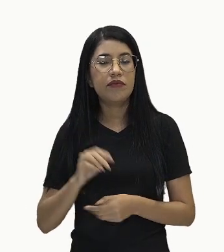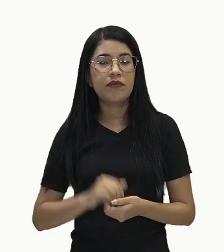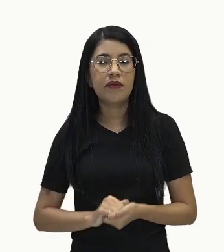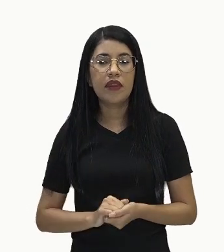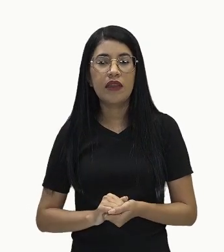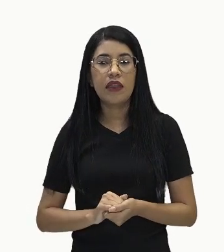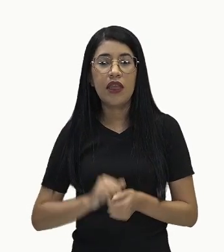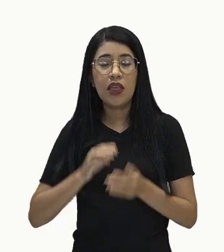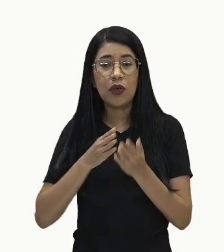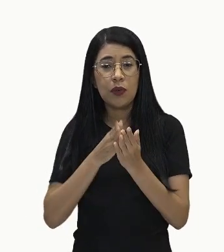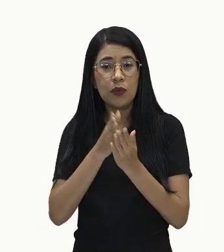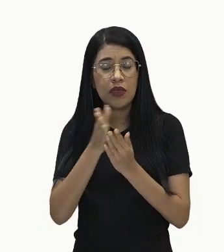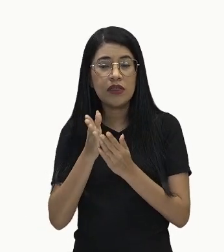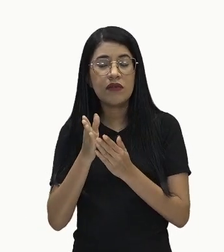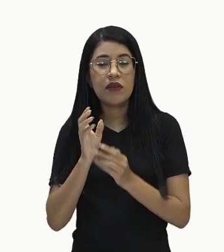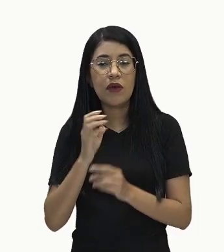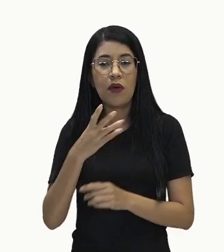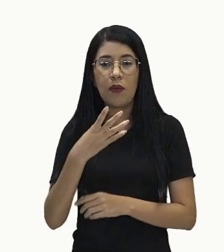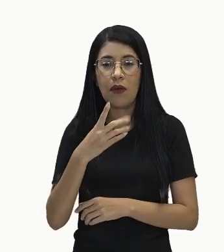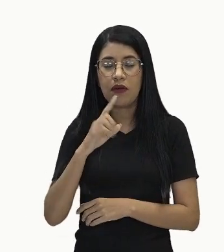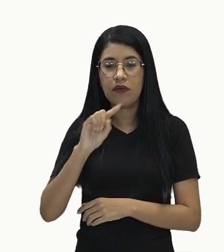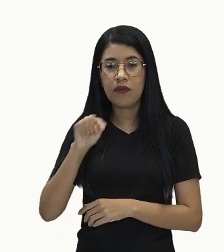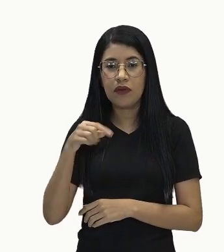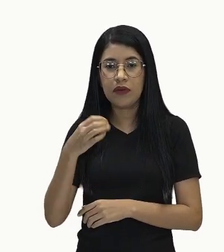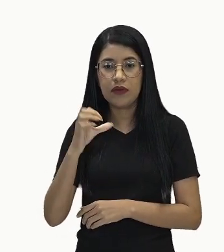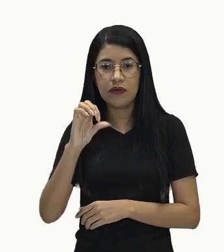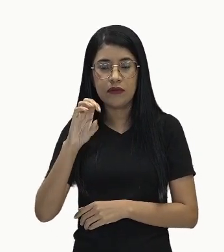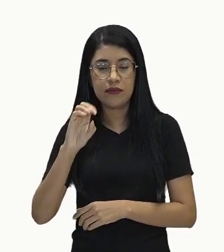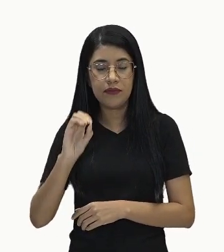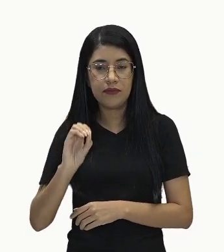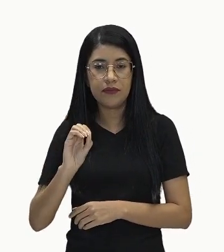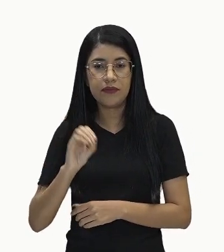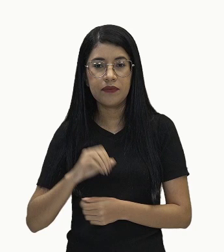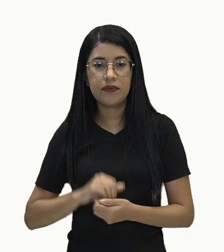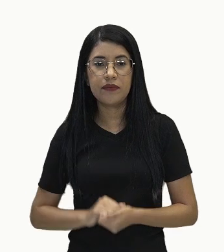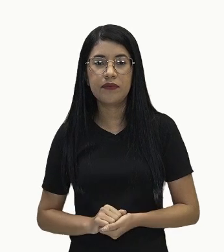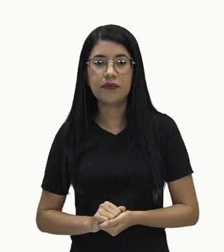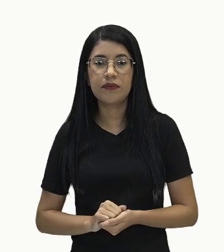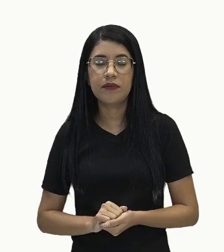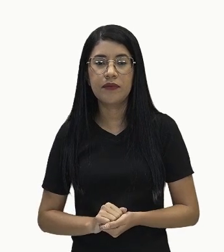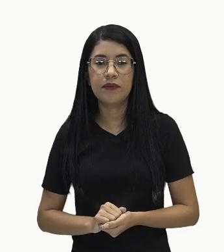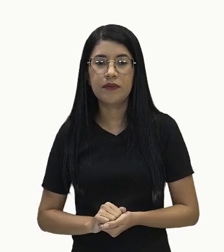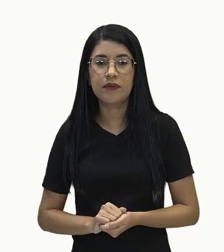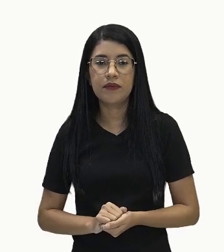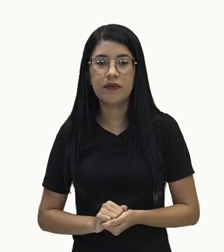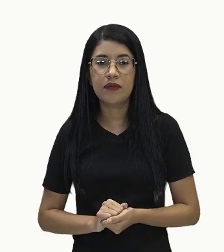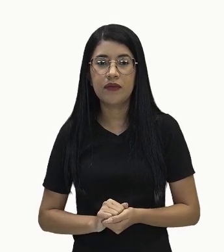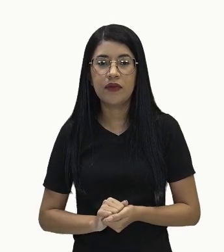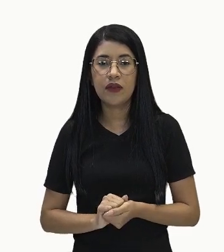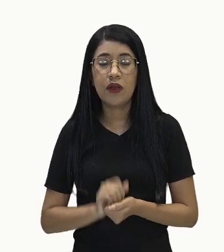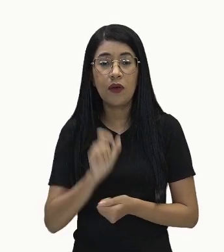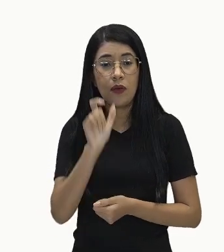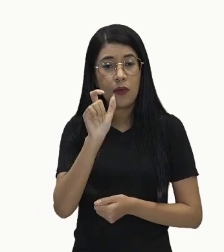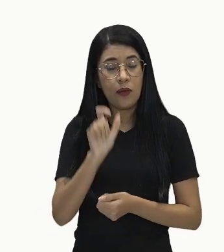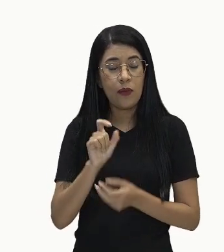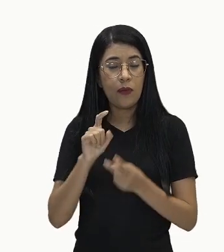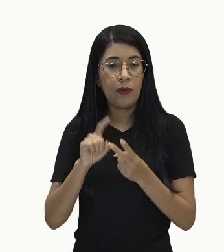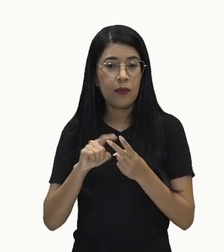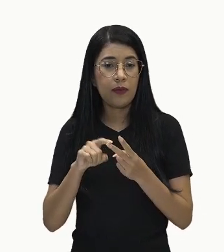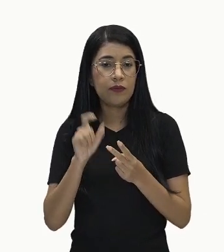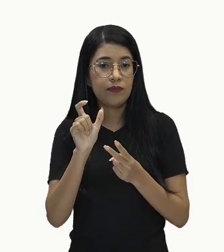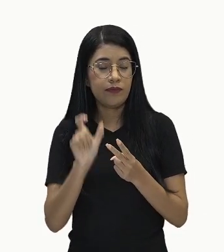média dele foi 72, a mediana também foi 72 e o desvio padrão, né, foi